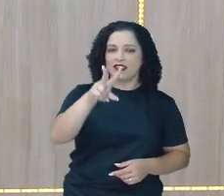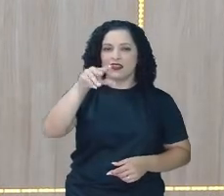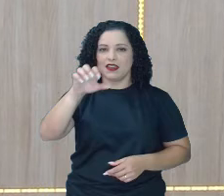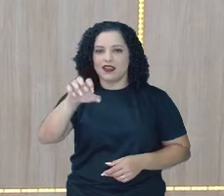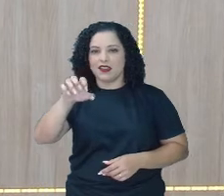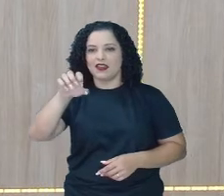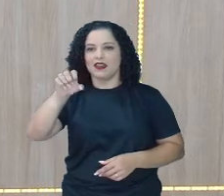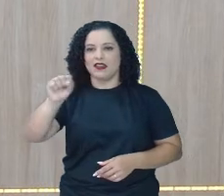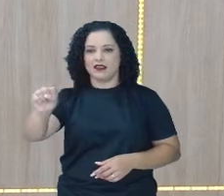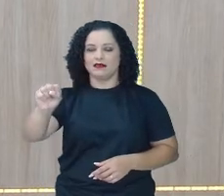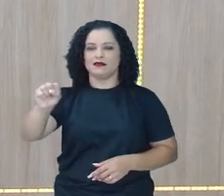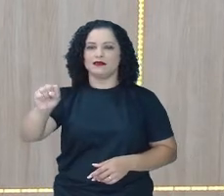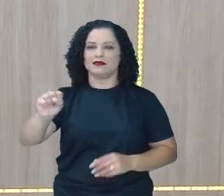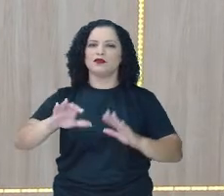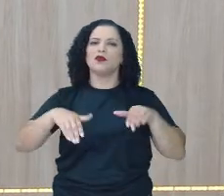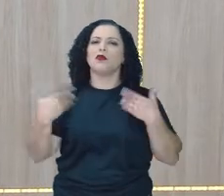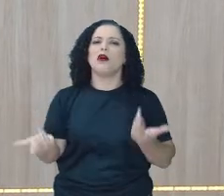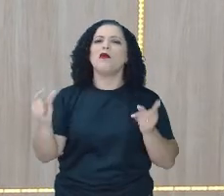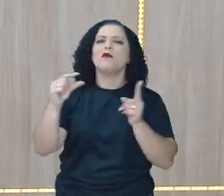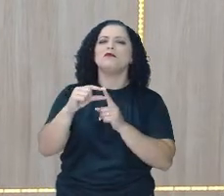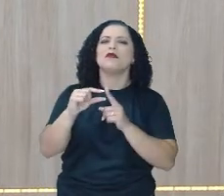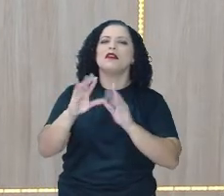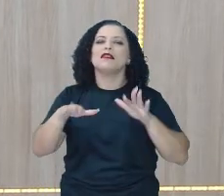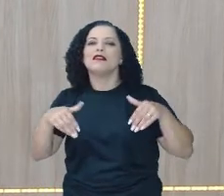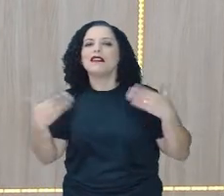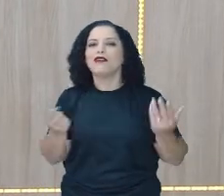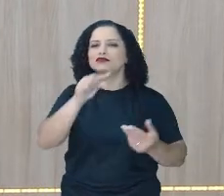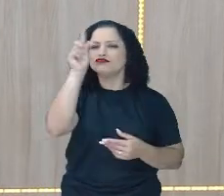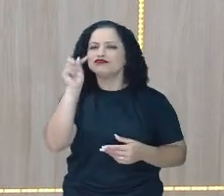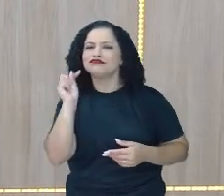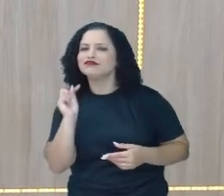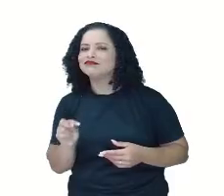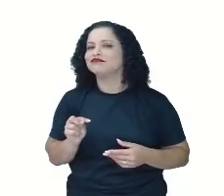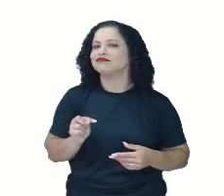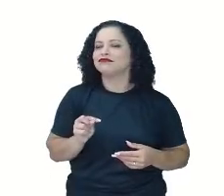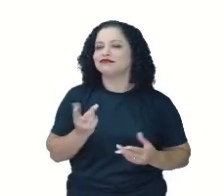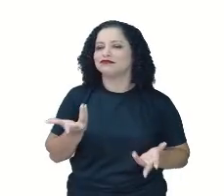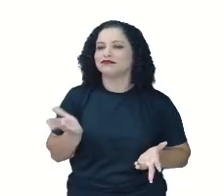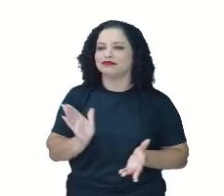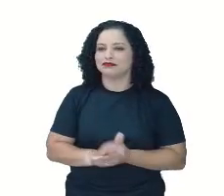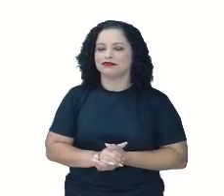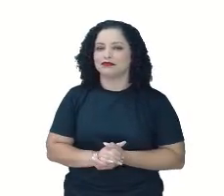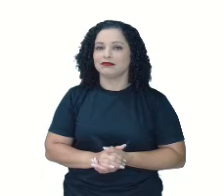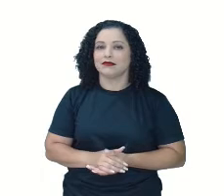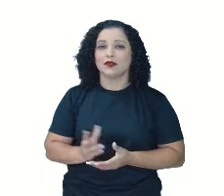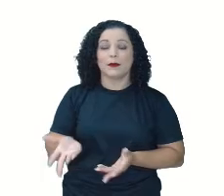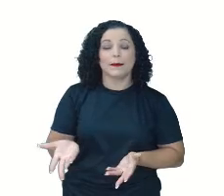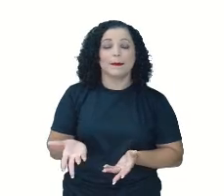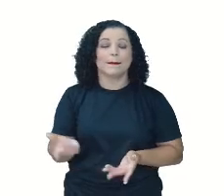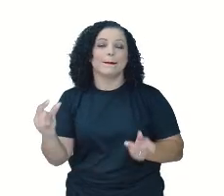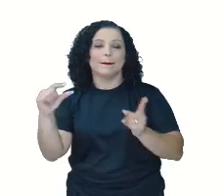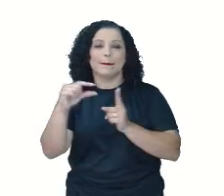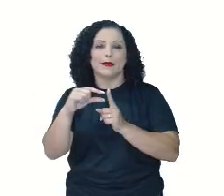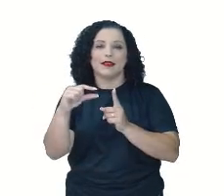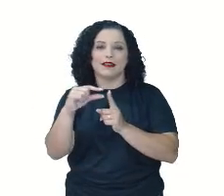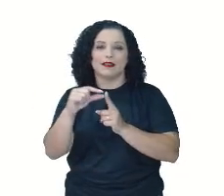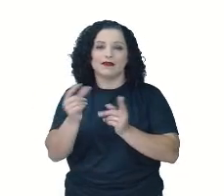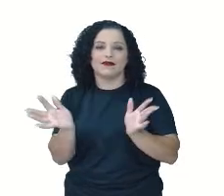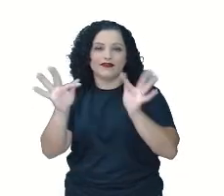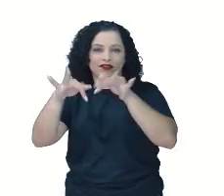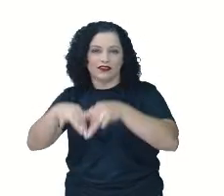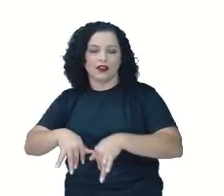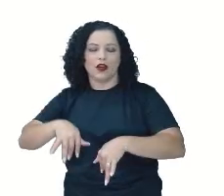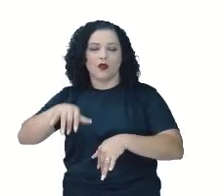palavras são essas, professor Rony e professor André? Essas são as palavras que terminam com F, tá? Ou com